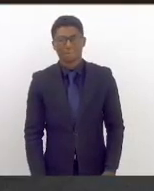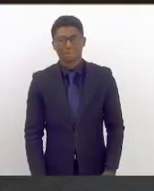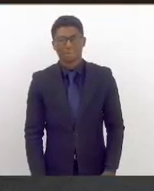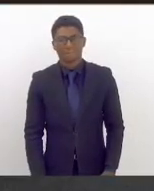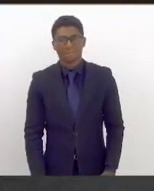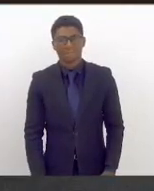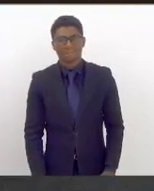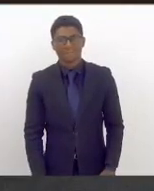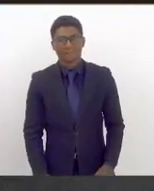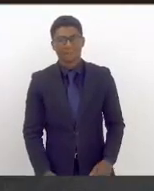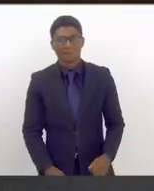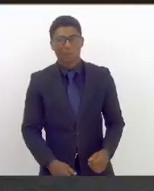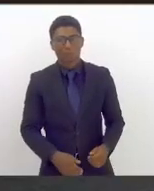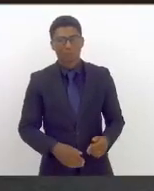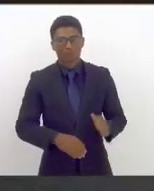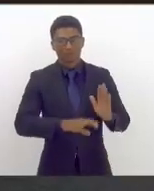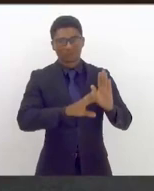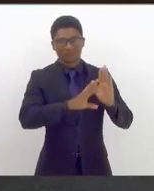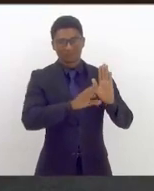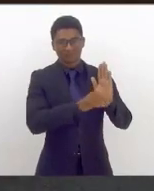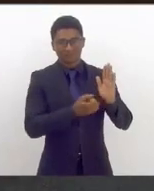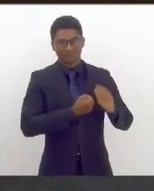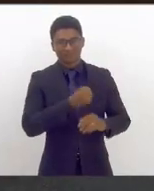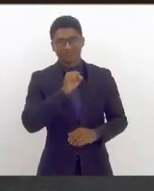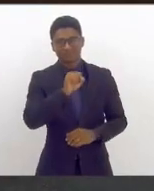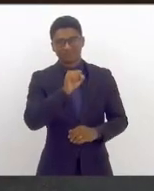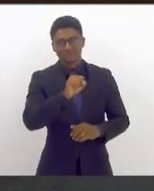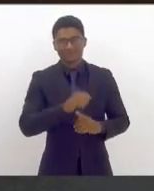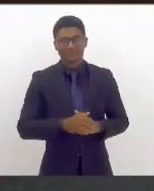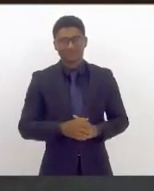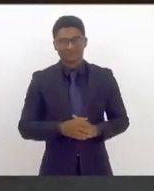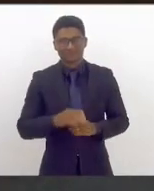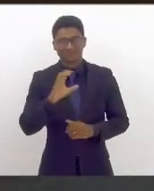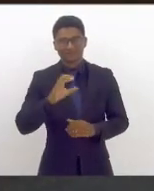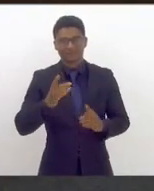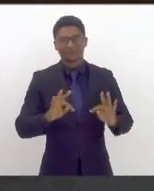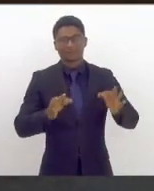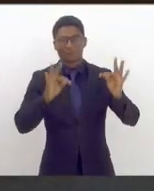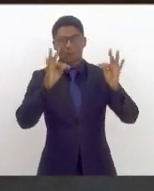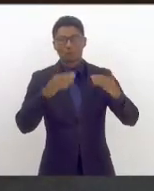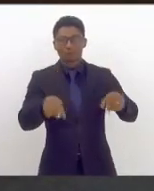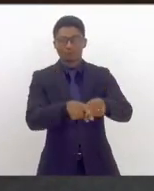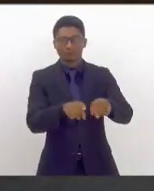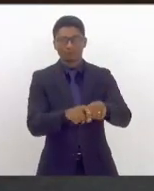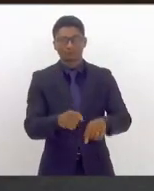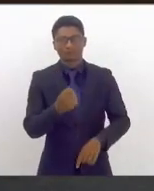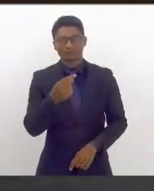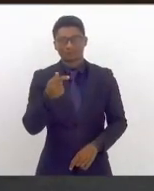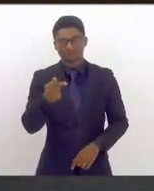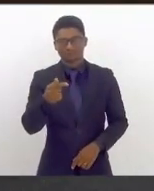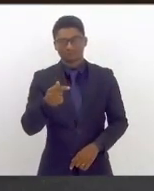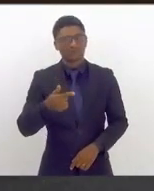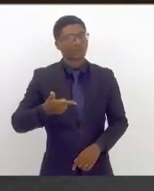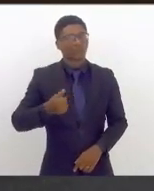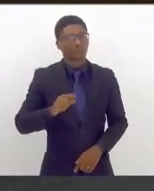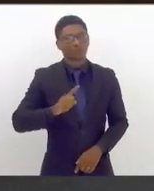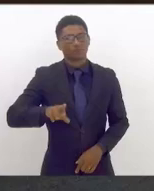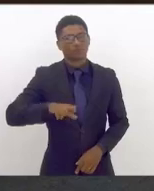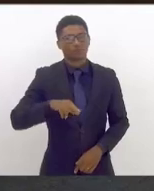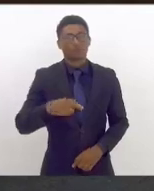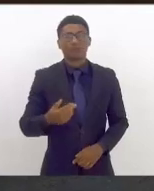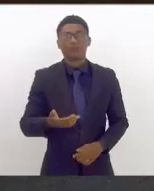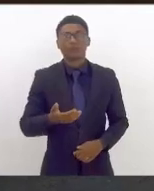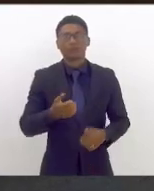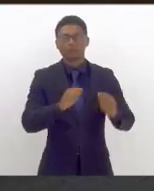pela provação que aglutinativa da emenda 8 da comissão de ciência e tecnologia e número 17 não 12 de